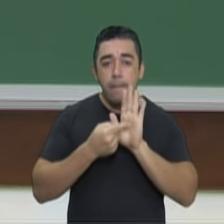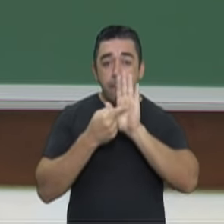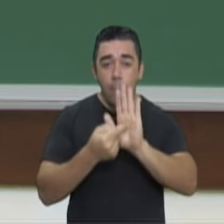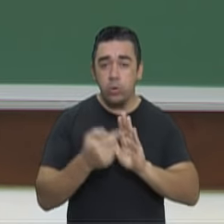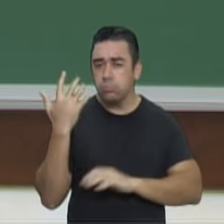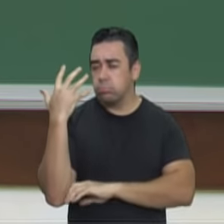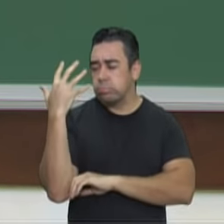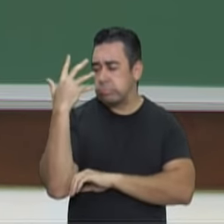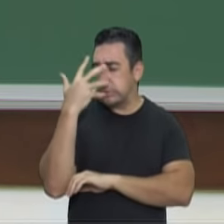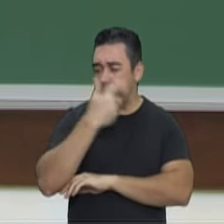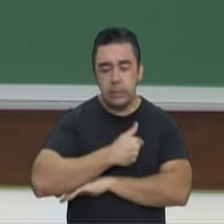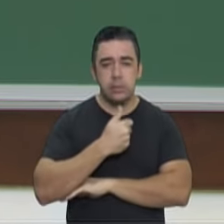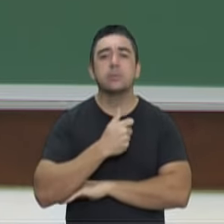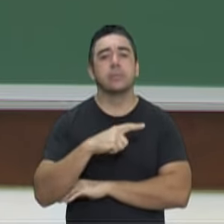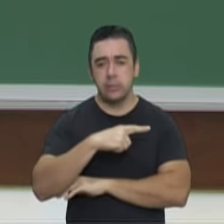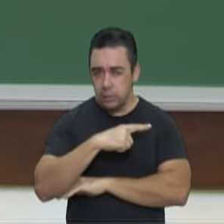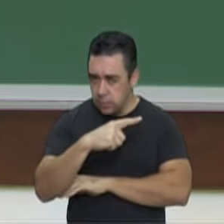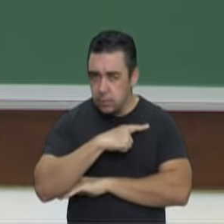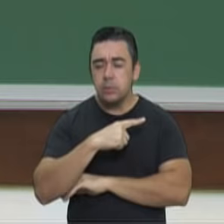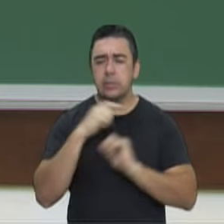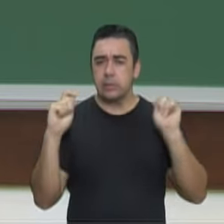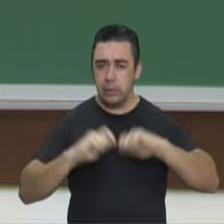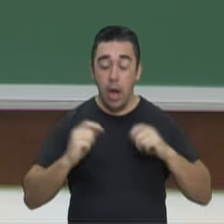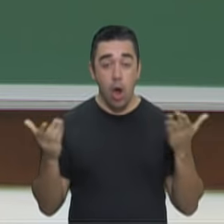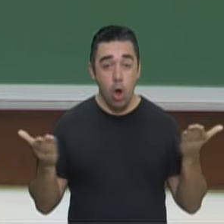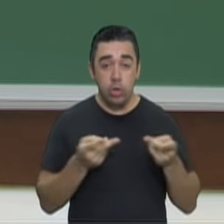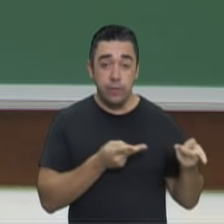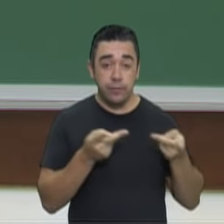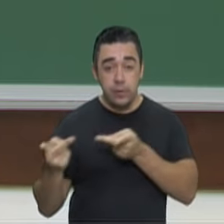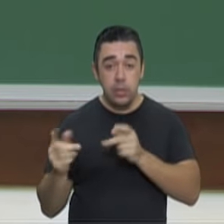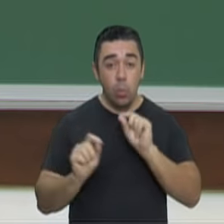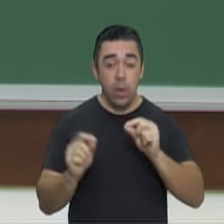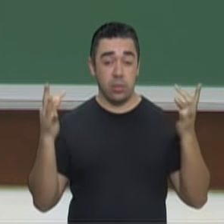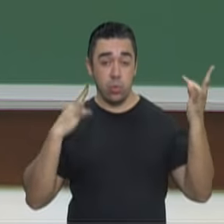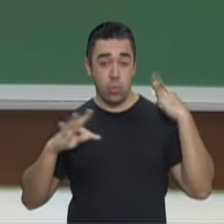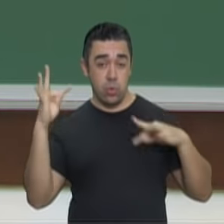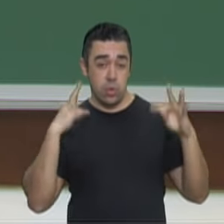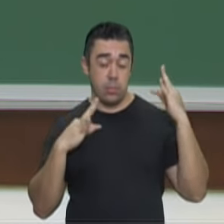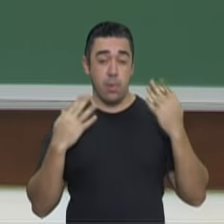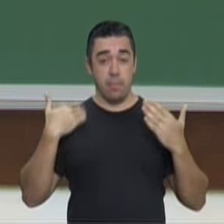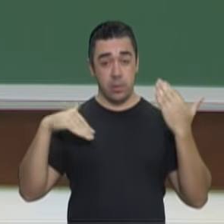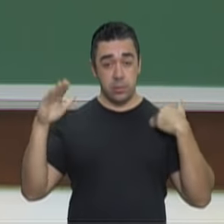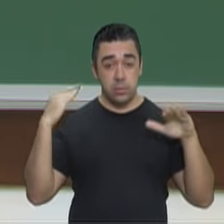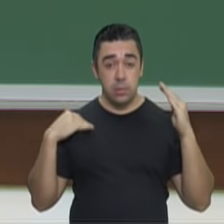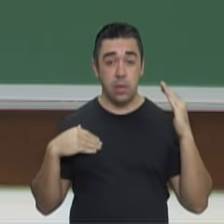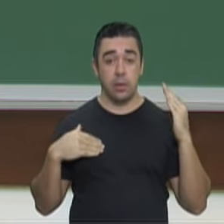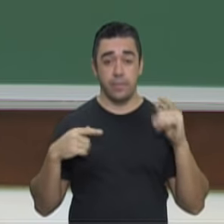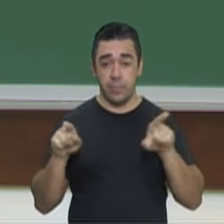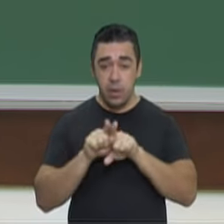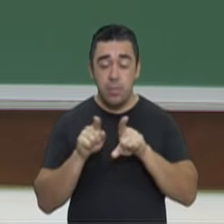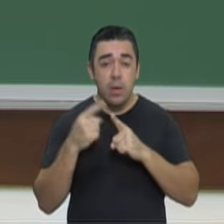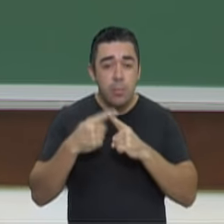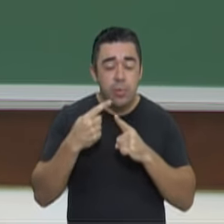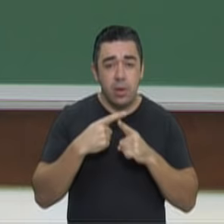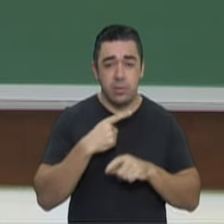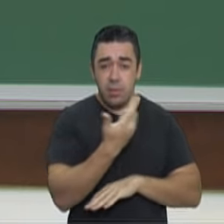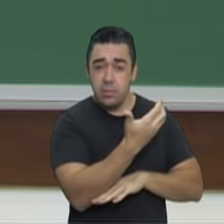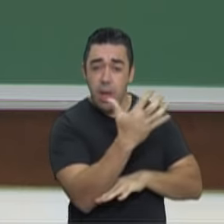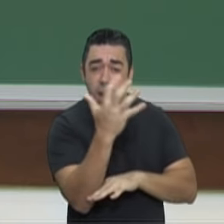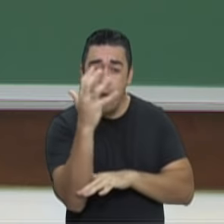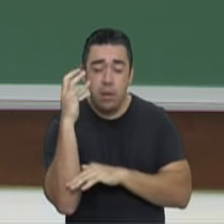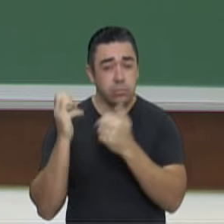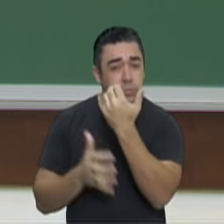naturais muito grandes. Ela é visitada hoje por pessoas do mundo inteiro pelos aspectos biológicos,